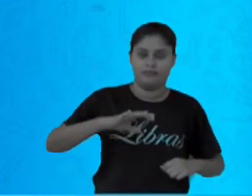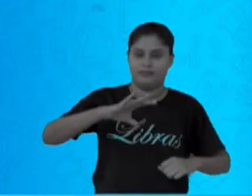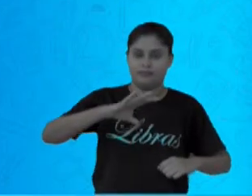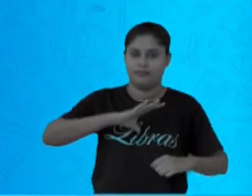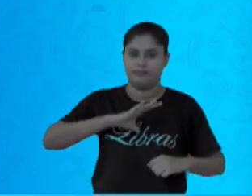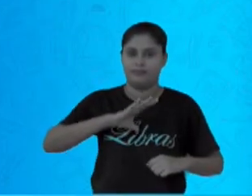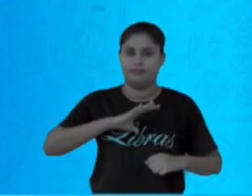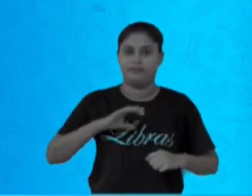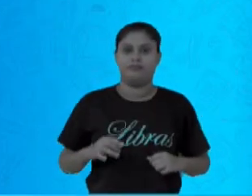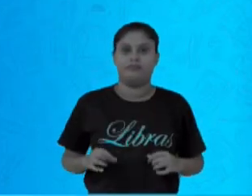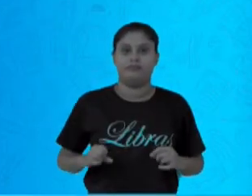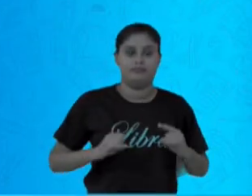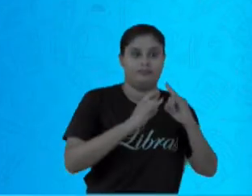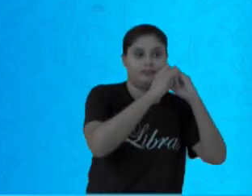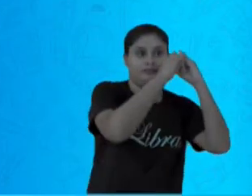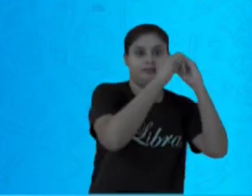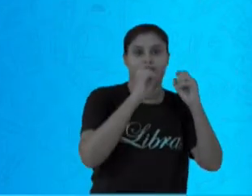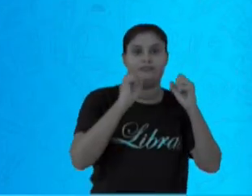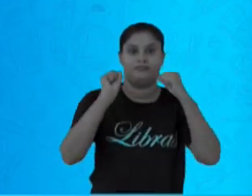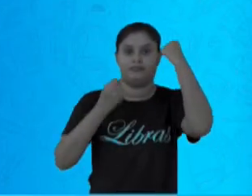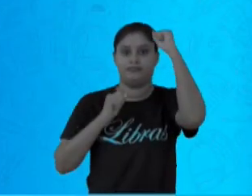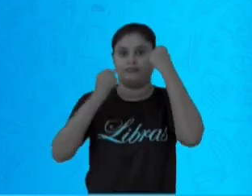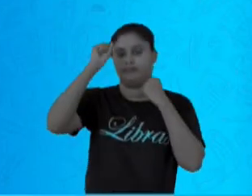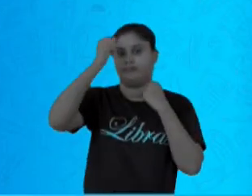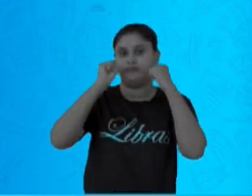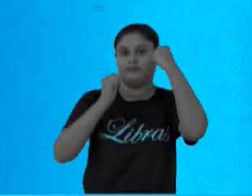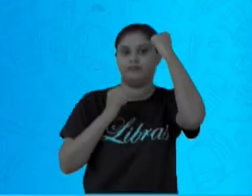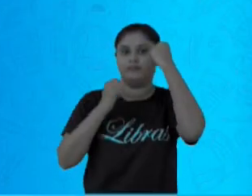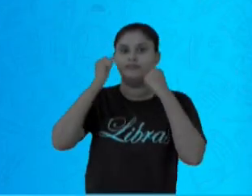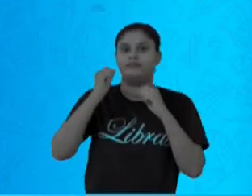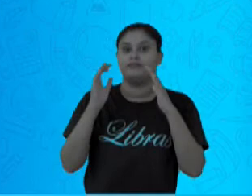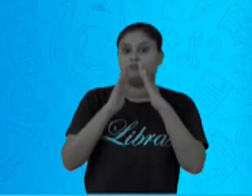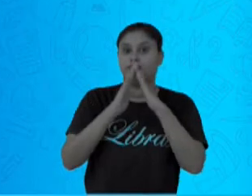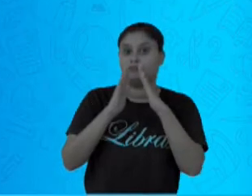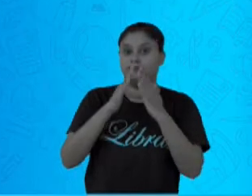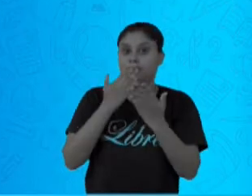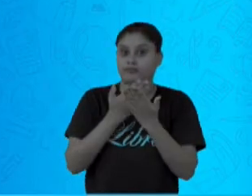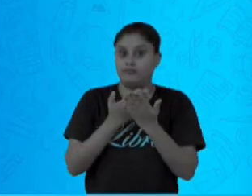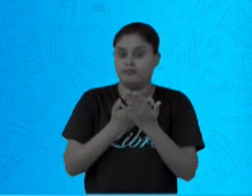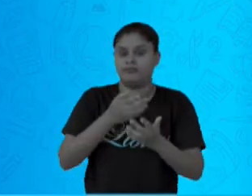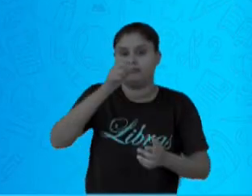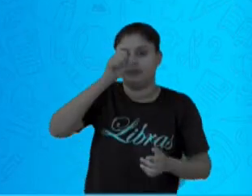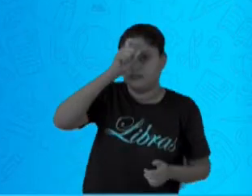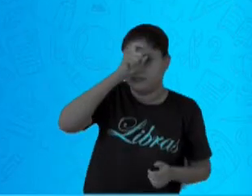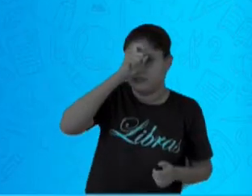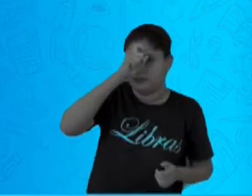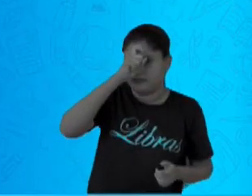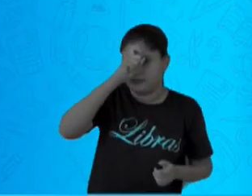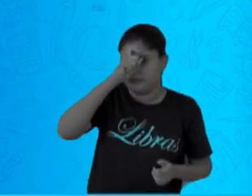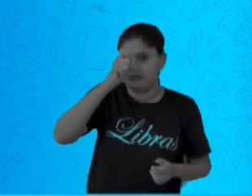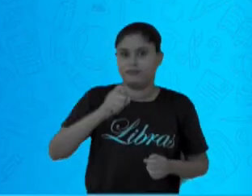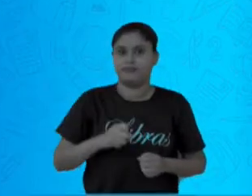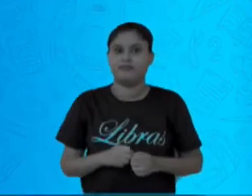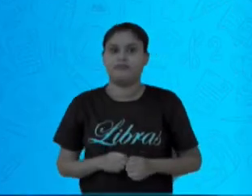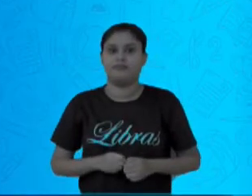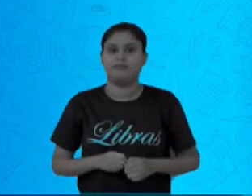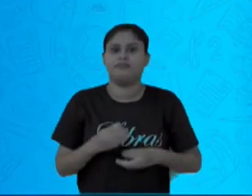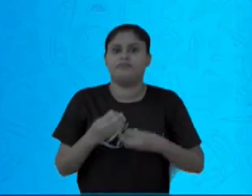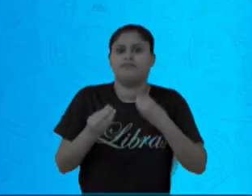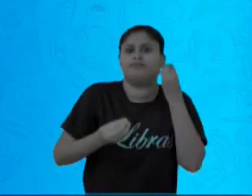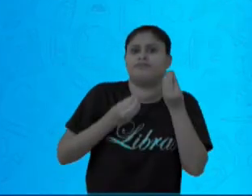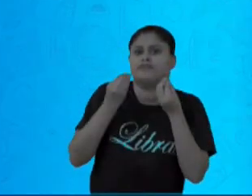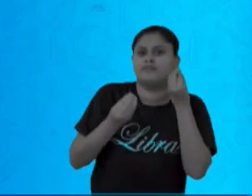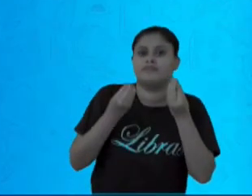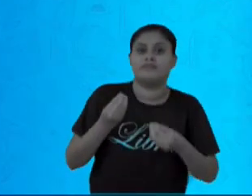muitas construções, fábricas, indústrias, escolas e hospitais. Será que na zona rural não